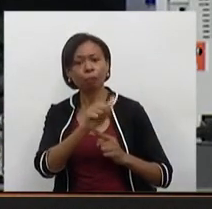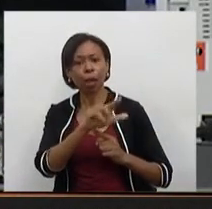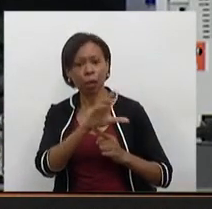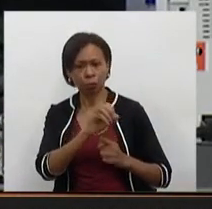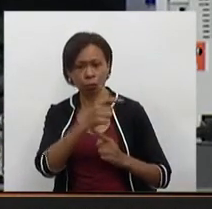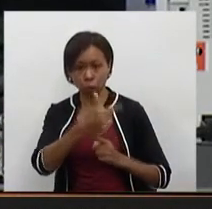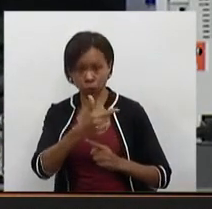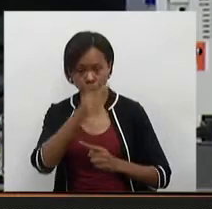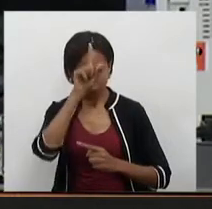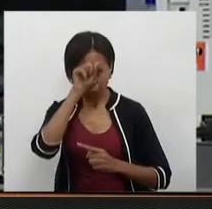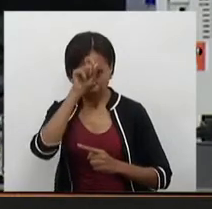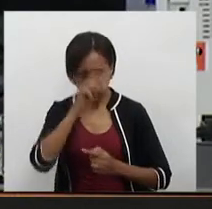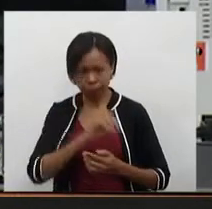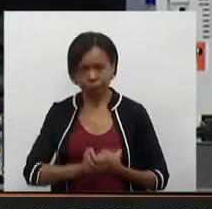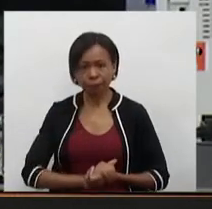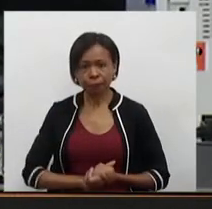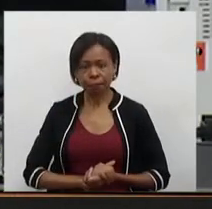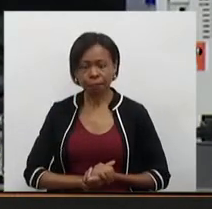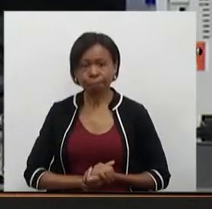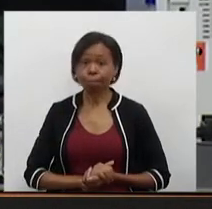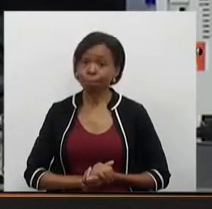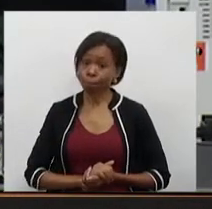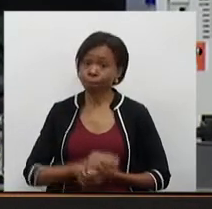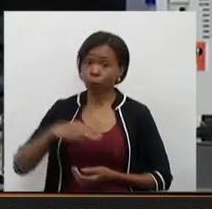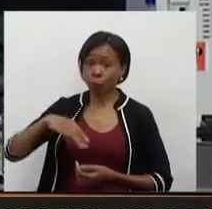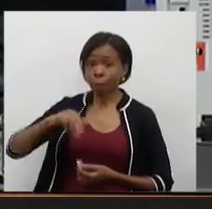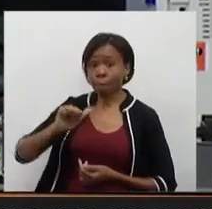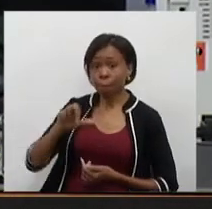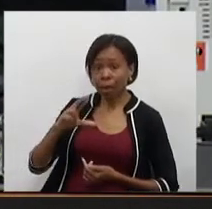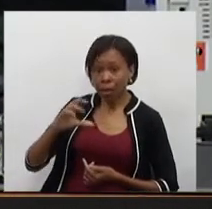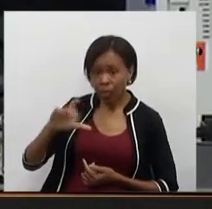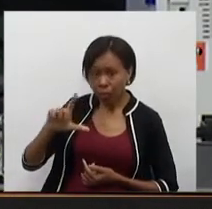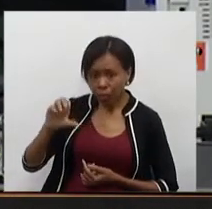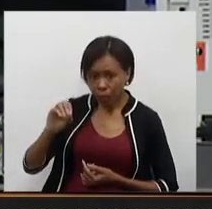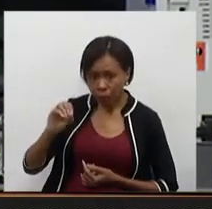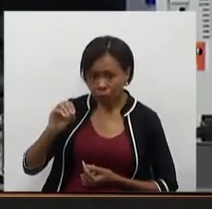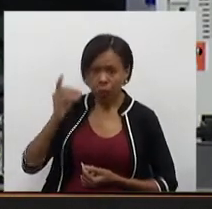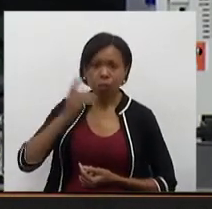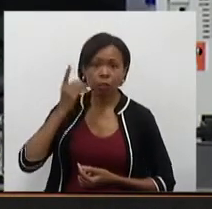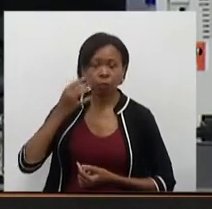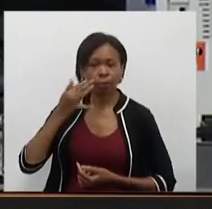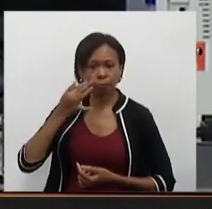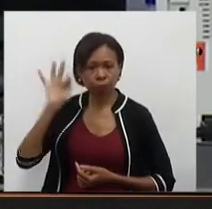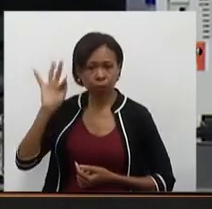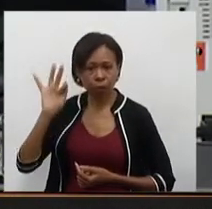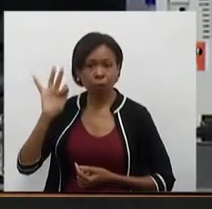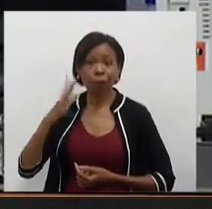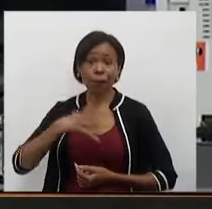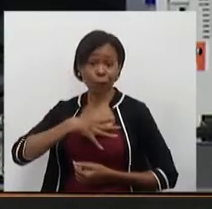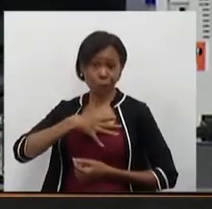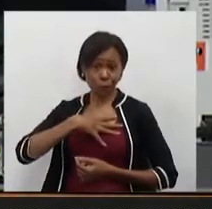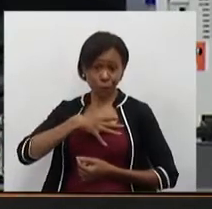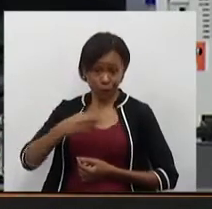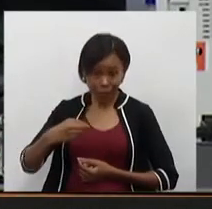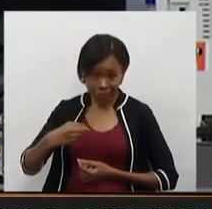o Marcelo, que é um deputado federal, ele é pai de uma criança com doença